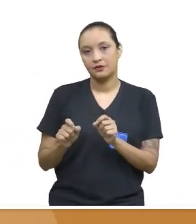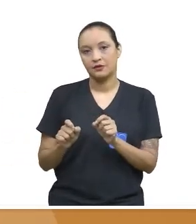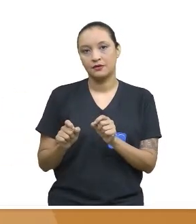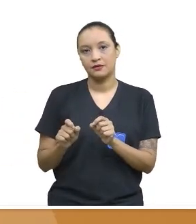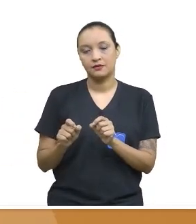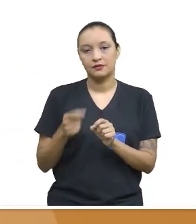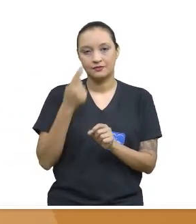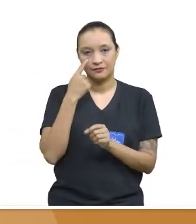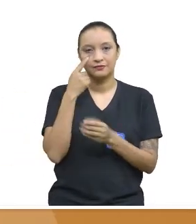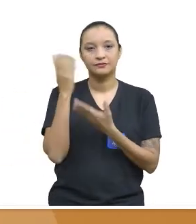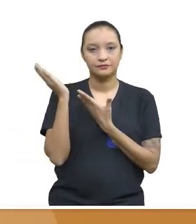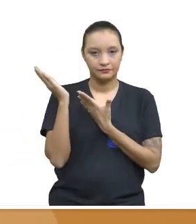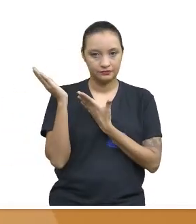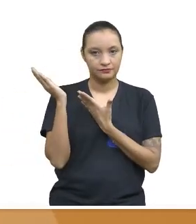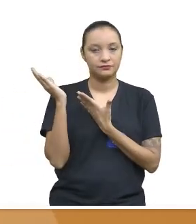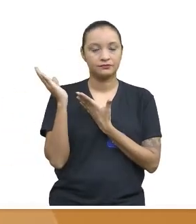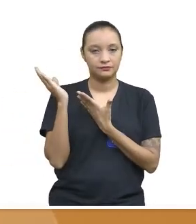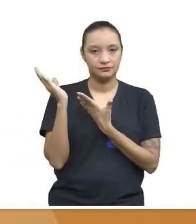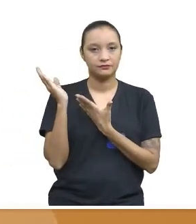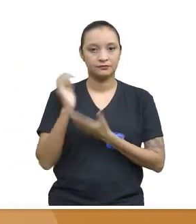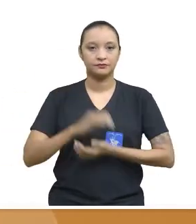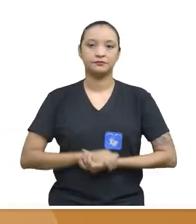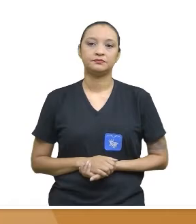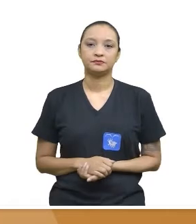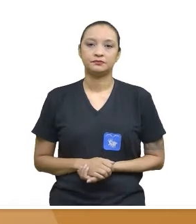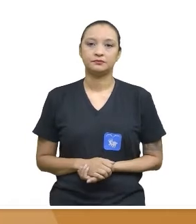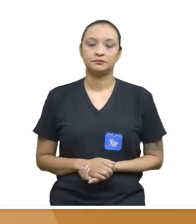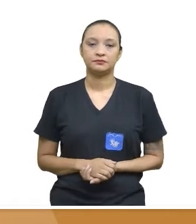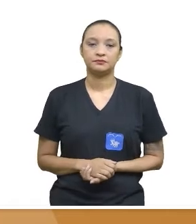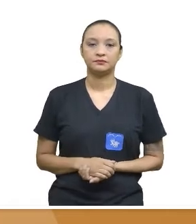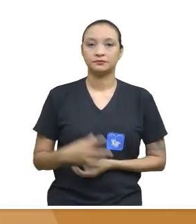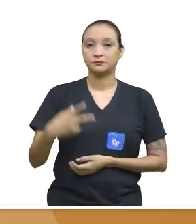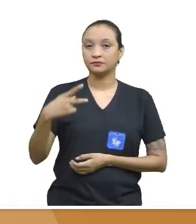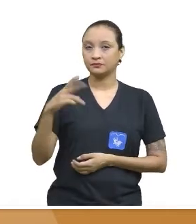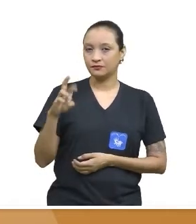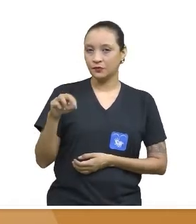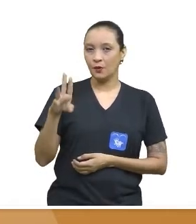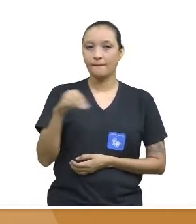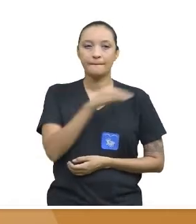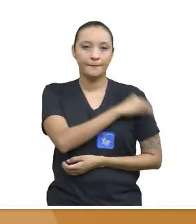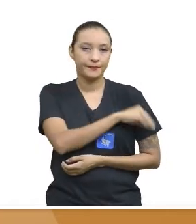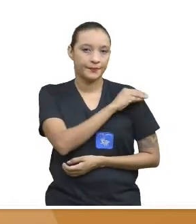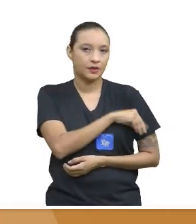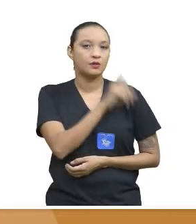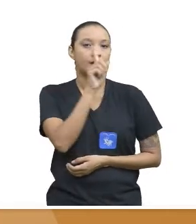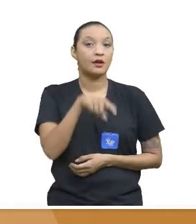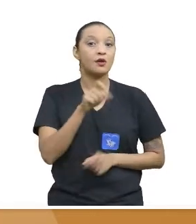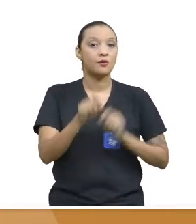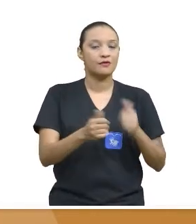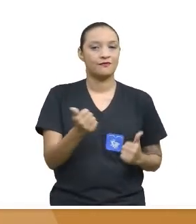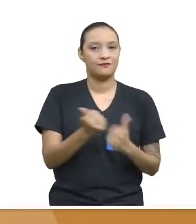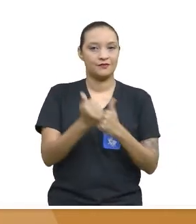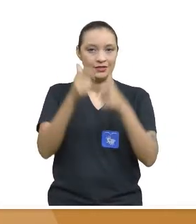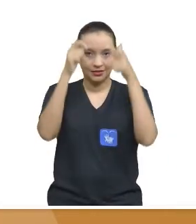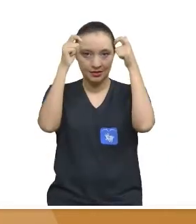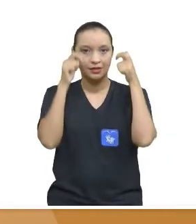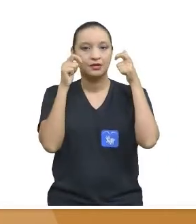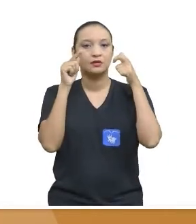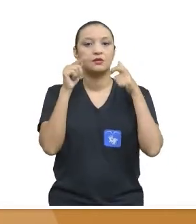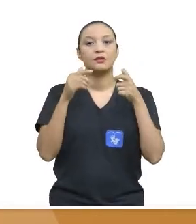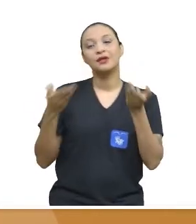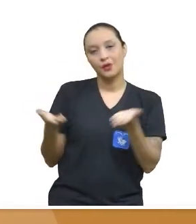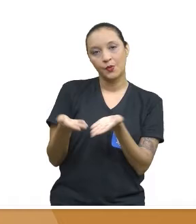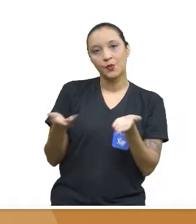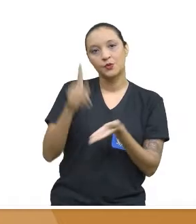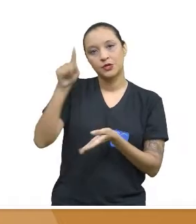na tela, né? Vamos ver aqui. Peru é um outro vice-reino que corresponde ao atual país